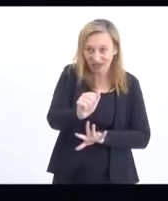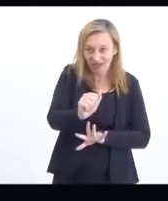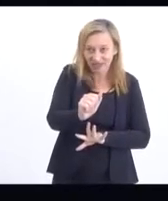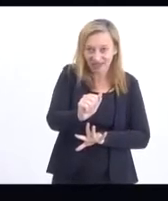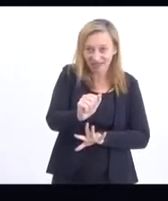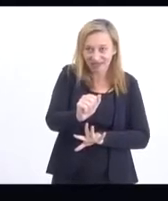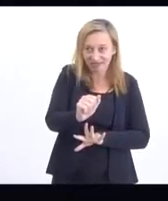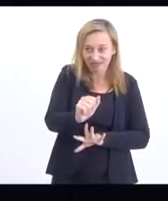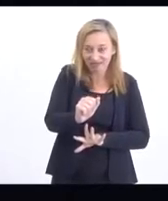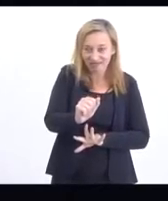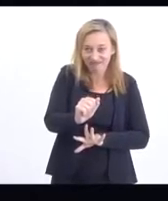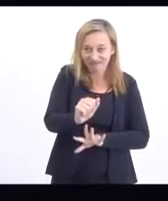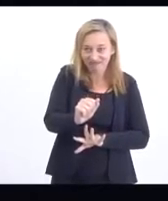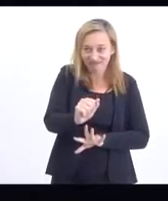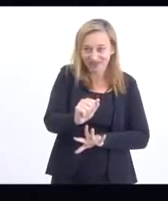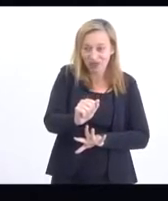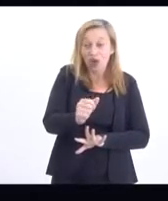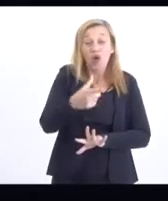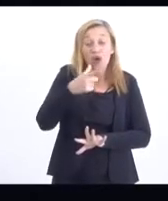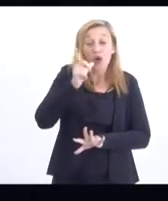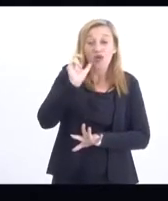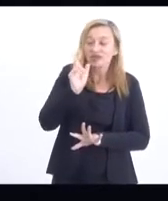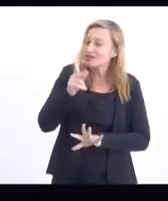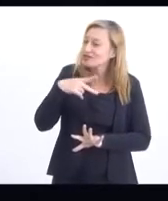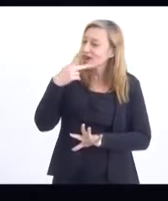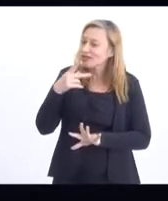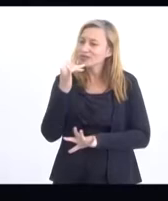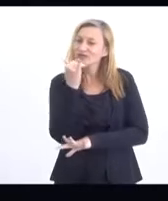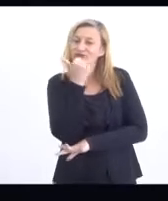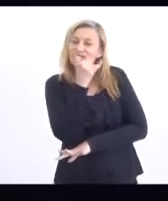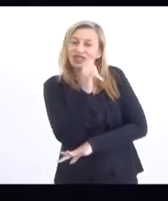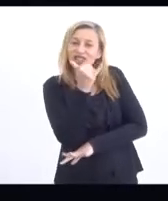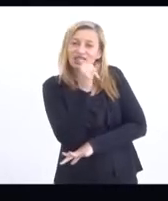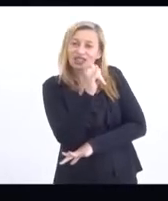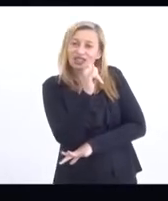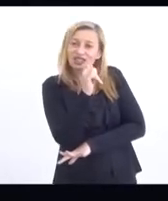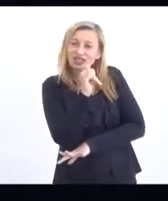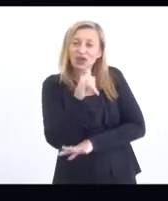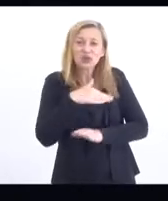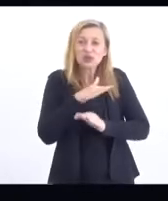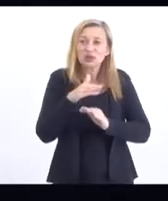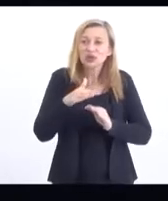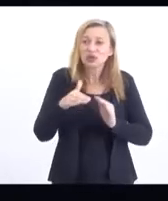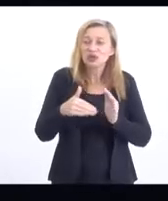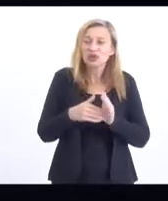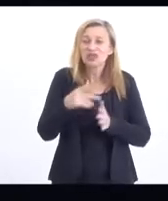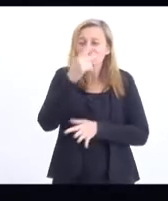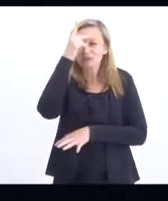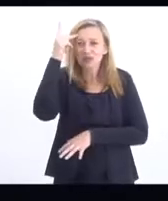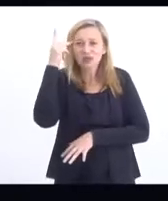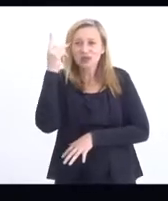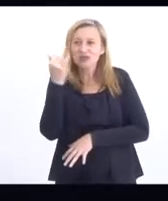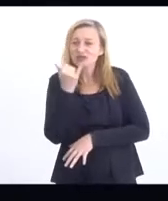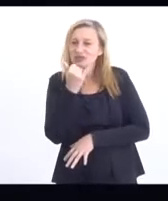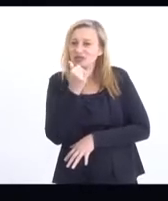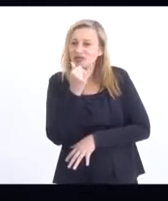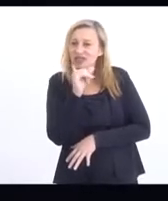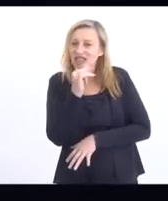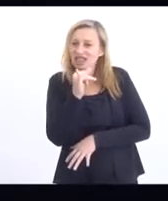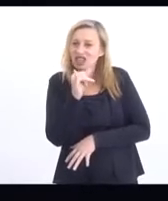coeso. Quando ontem falaram de energia, quantas pessoas falaram energia? Não foi só um.